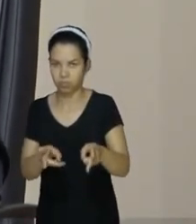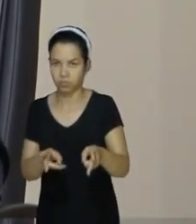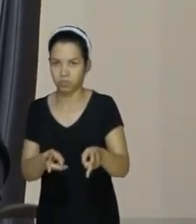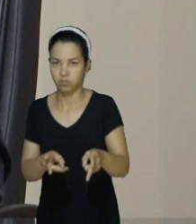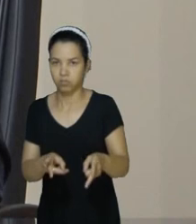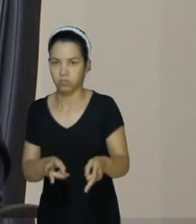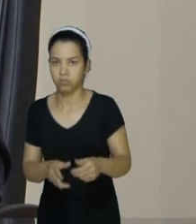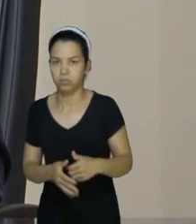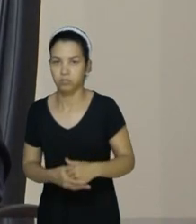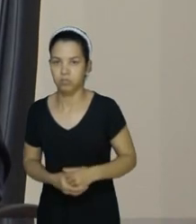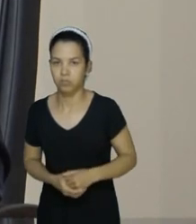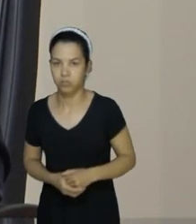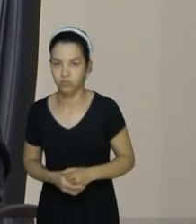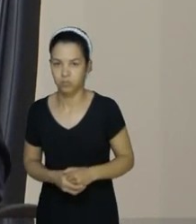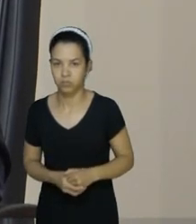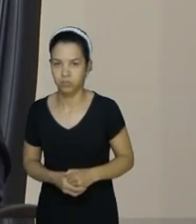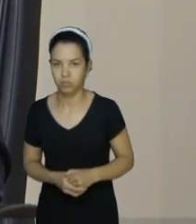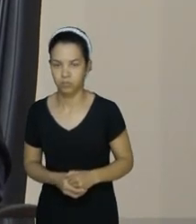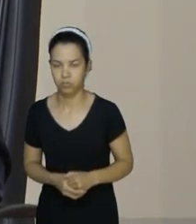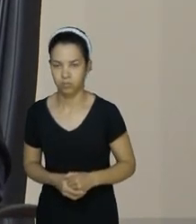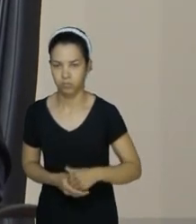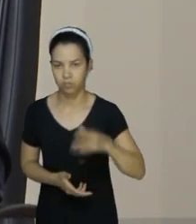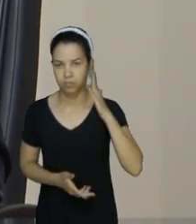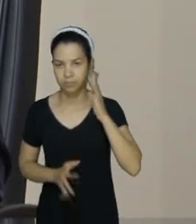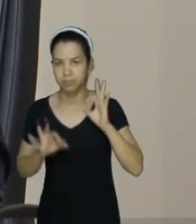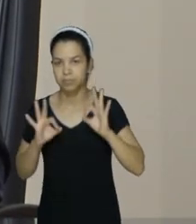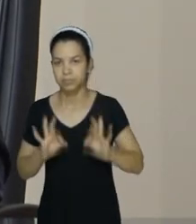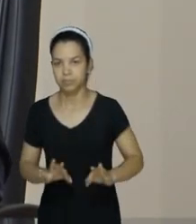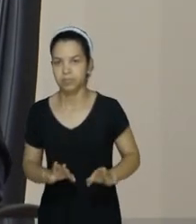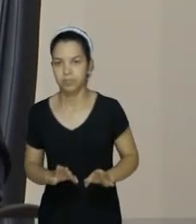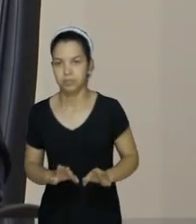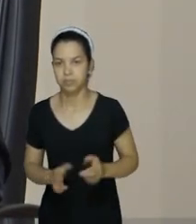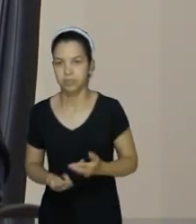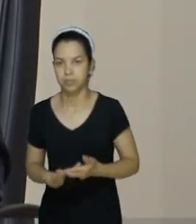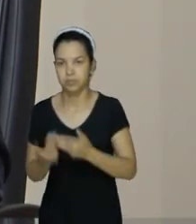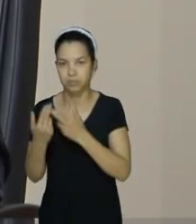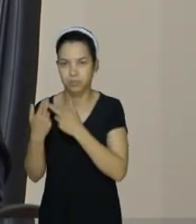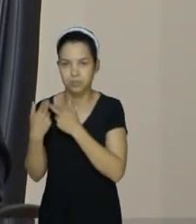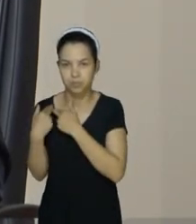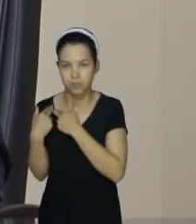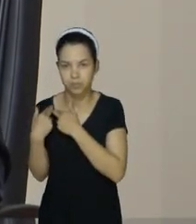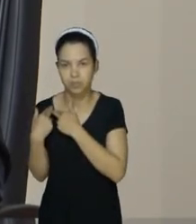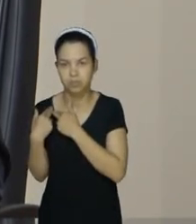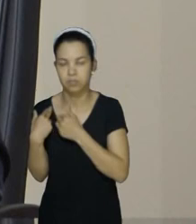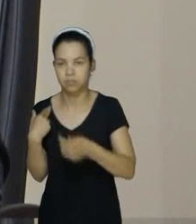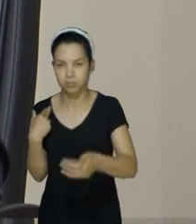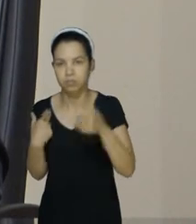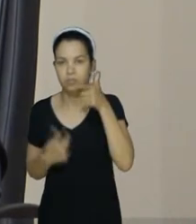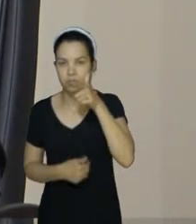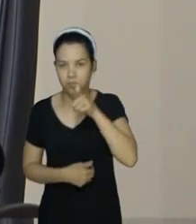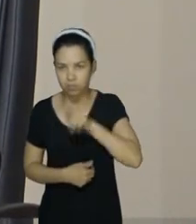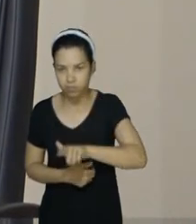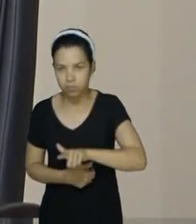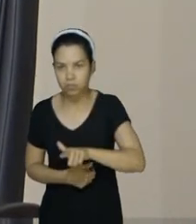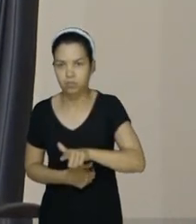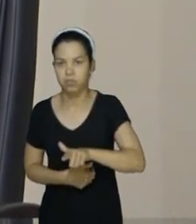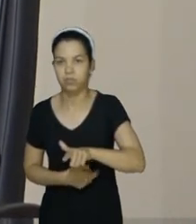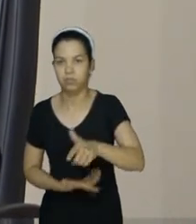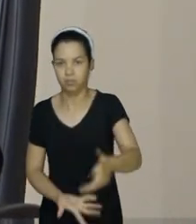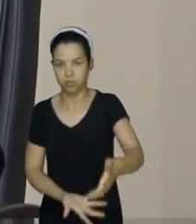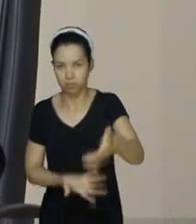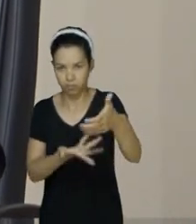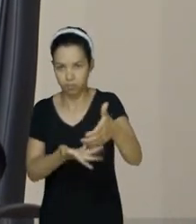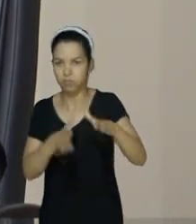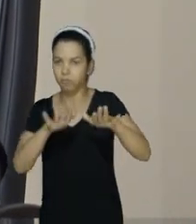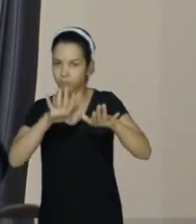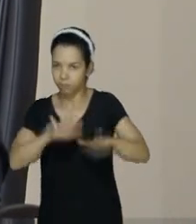vão ter com certeza a responsabilidade e vão conseguir que esse troféu fique